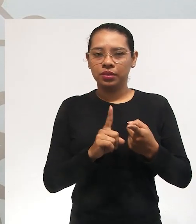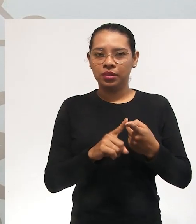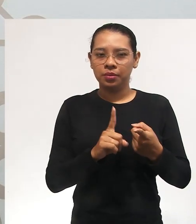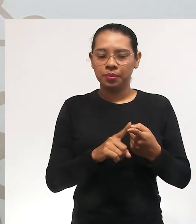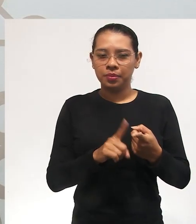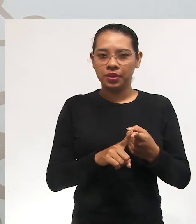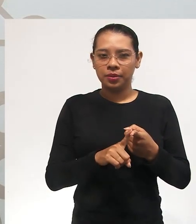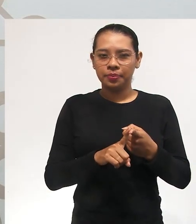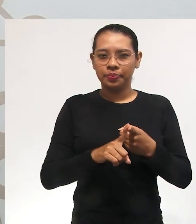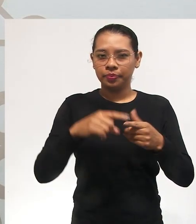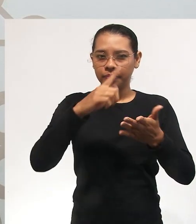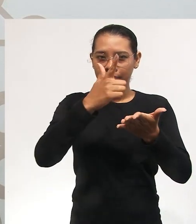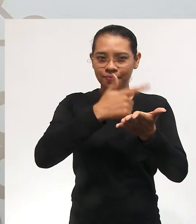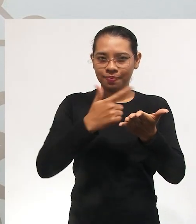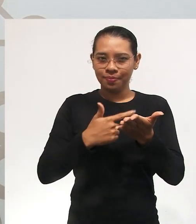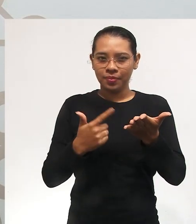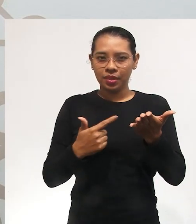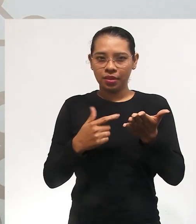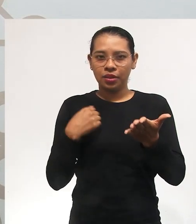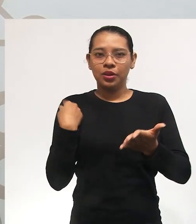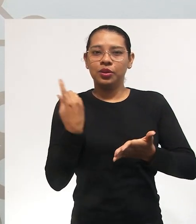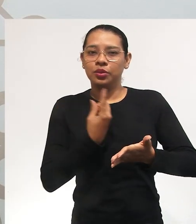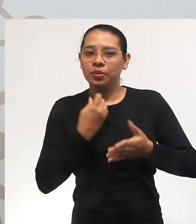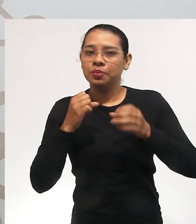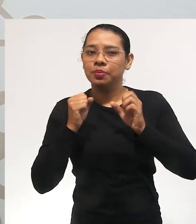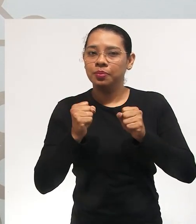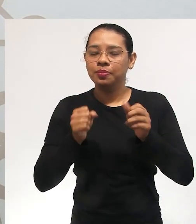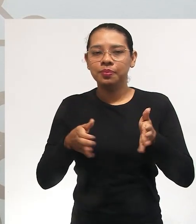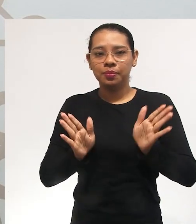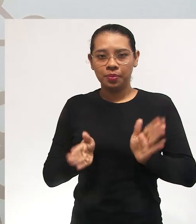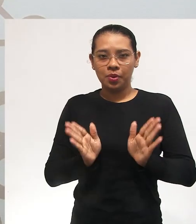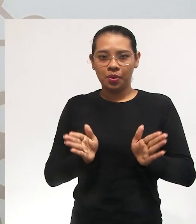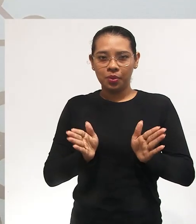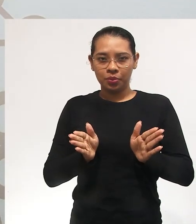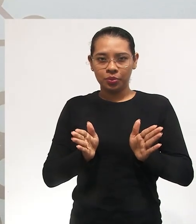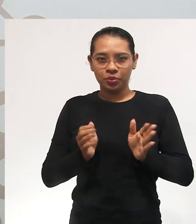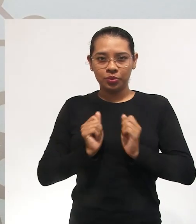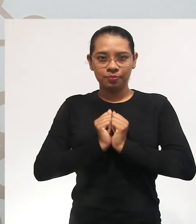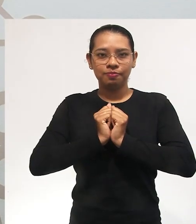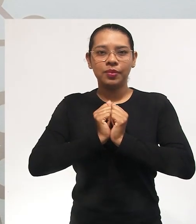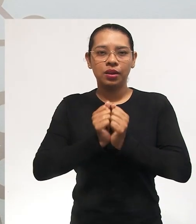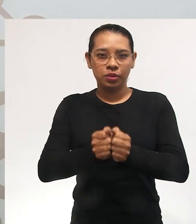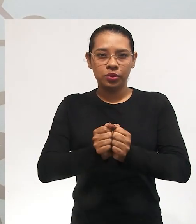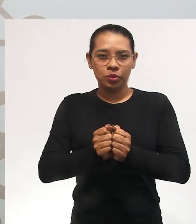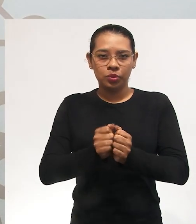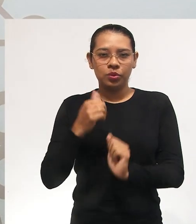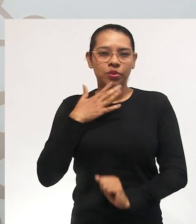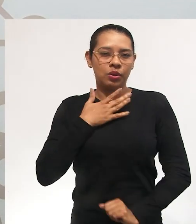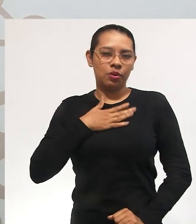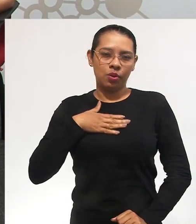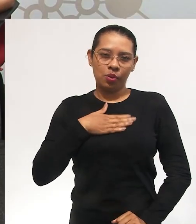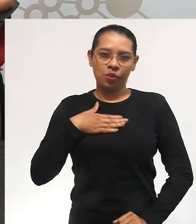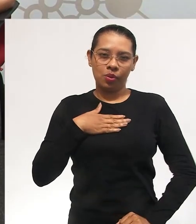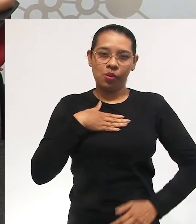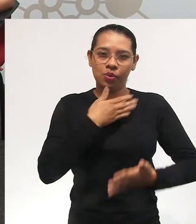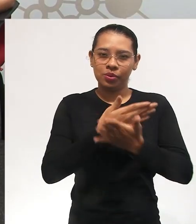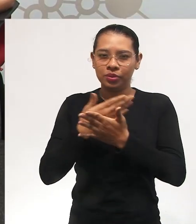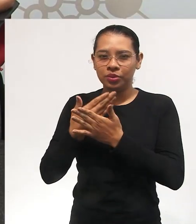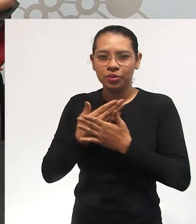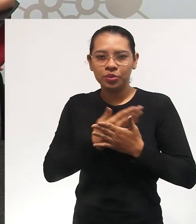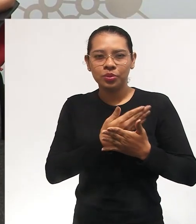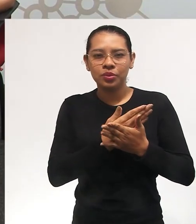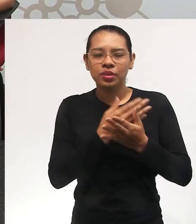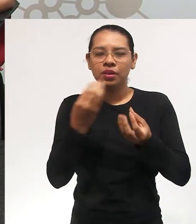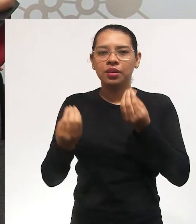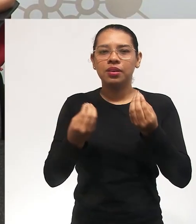também da leitura, a gente pode acompanhar hoje, por exemplo, eu gosto muito de estudar os